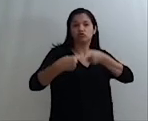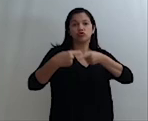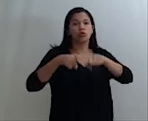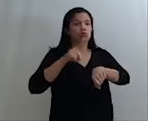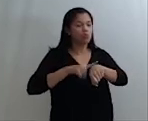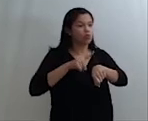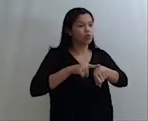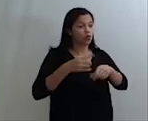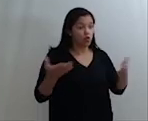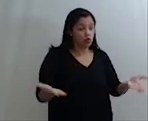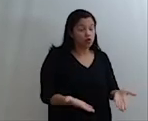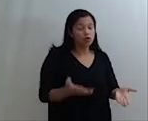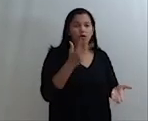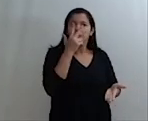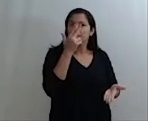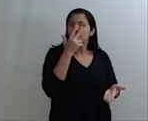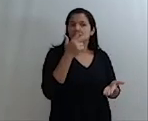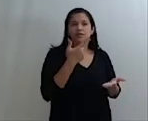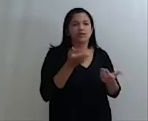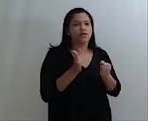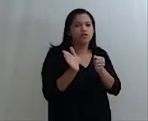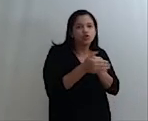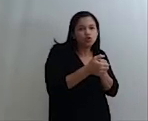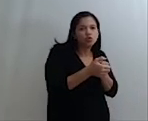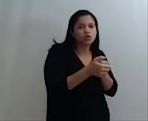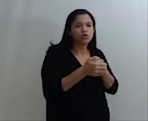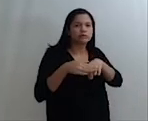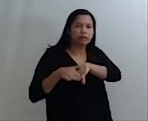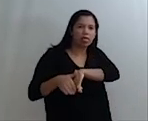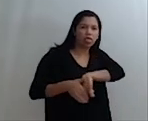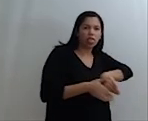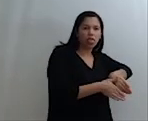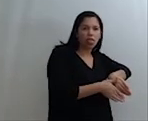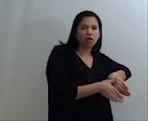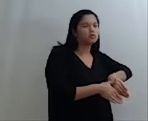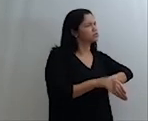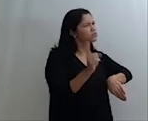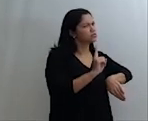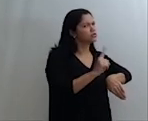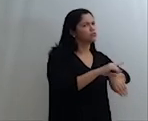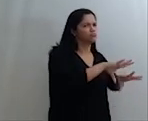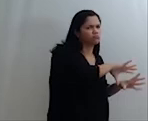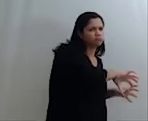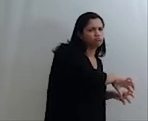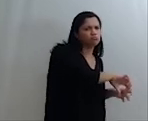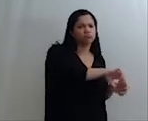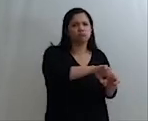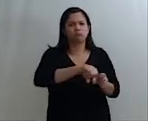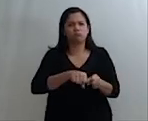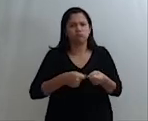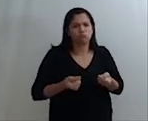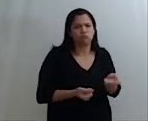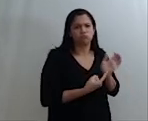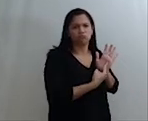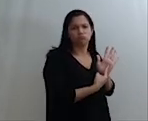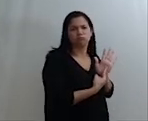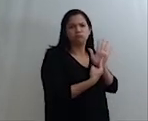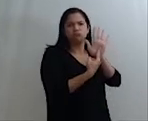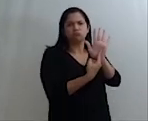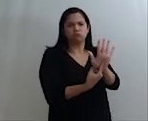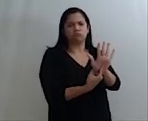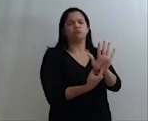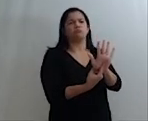estava soterrada enterrada né e ele realmente soube trazer e de uma forma eh